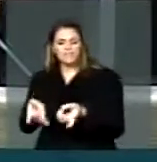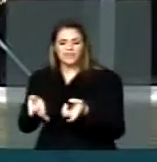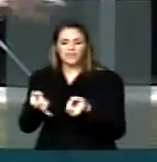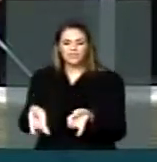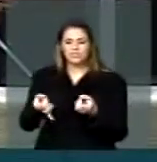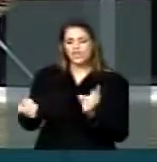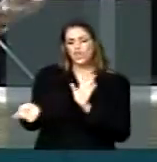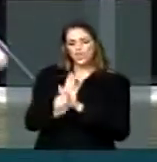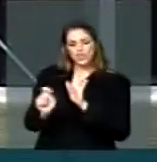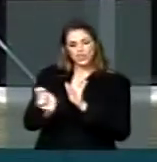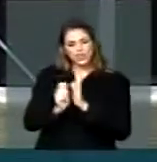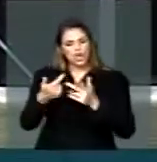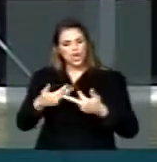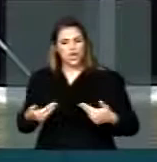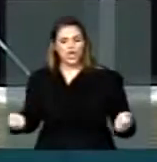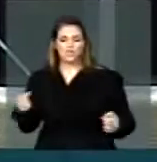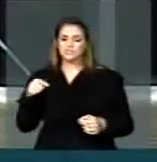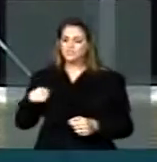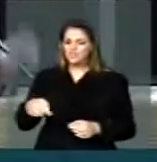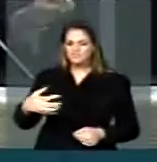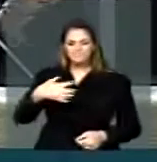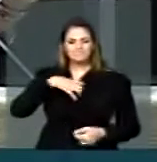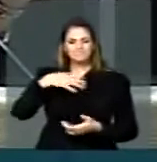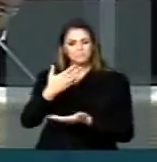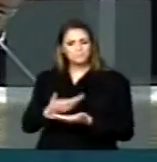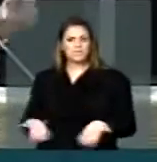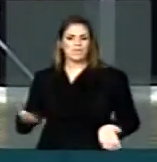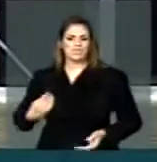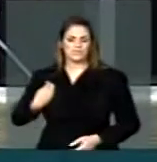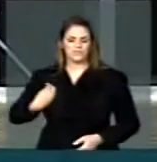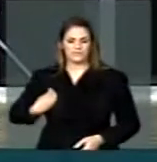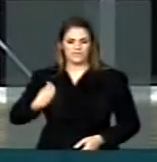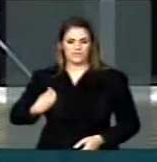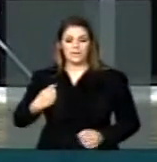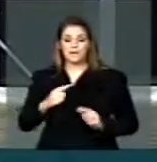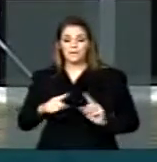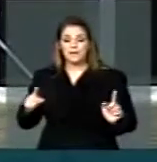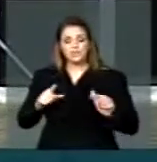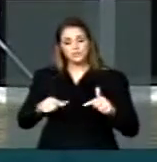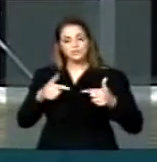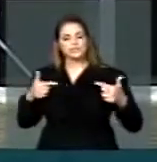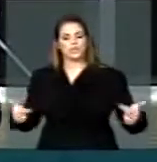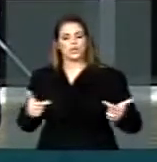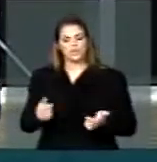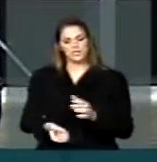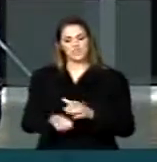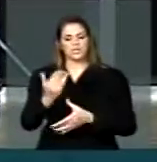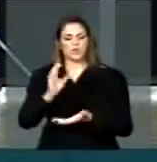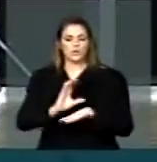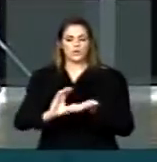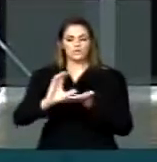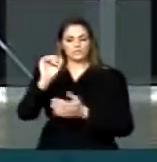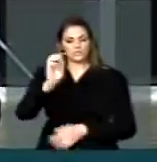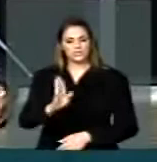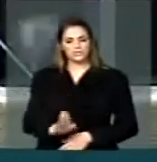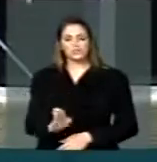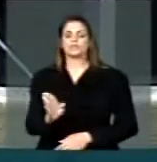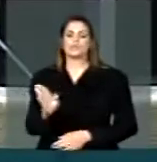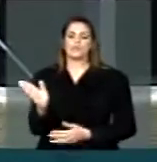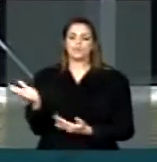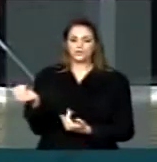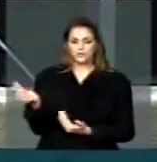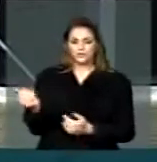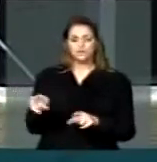configurou quase como uma geração perdida. Felizmente, com a criação do Conselho Nacional, da Secretaria Nacional de Juventude,